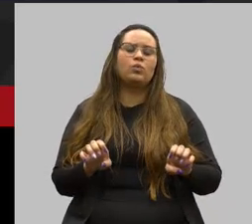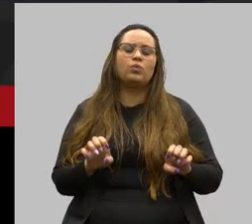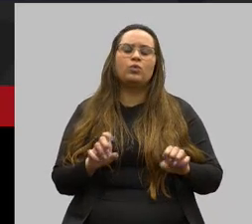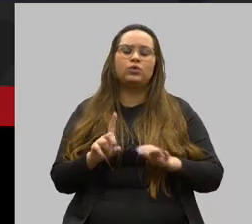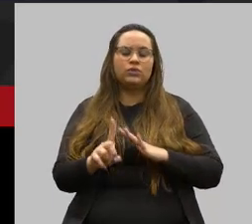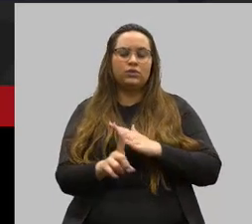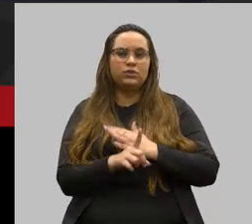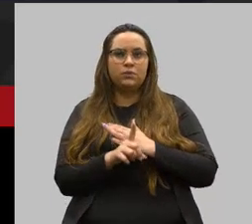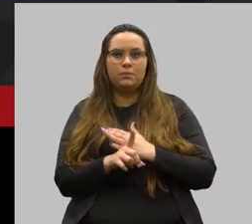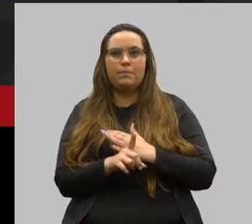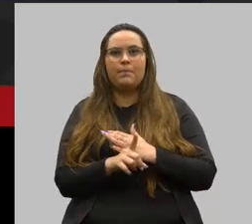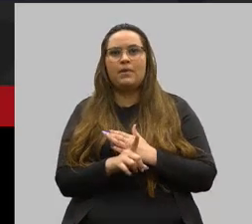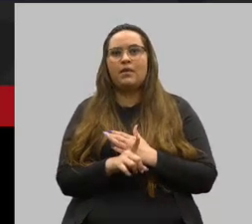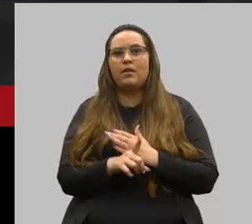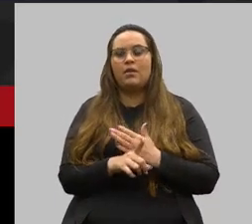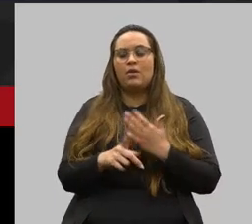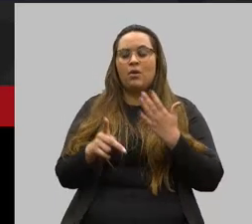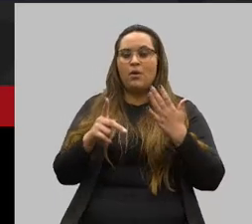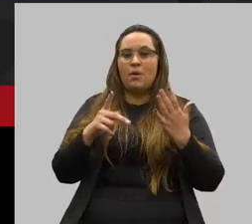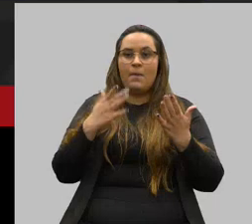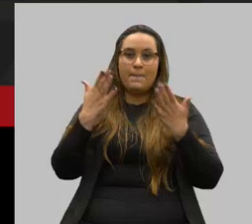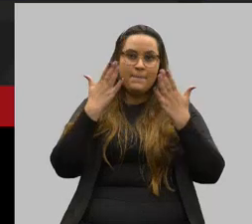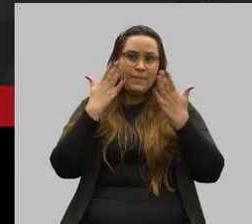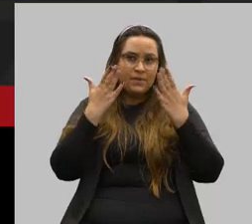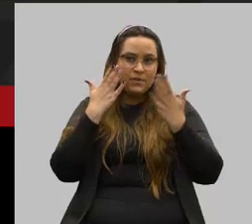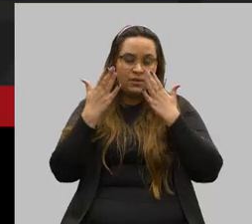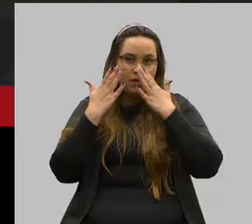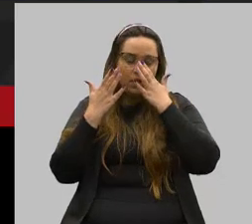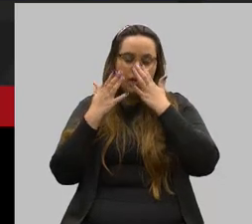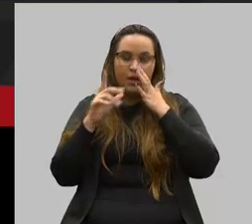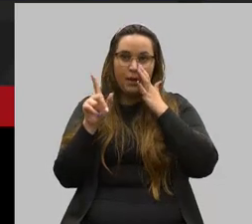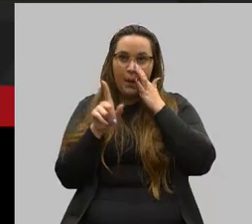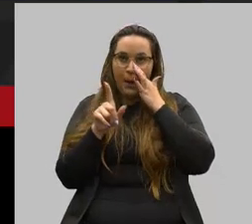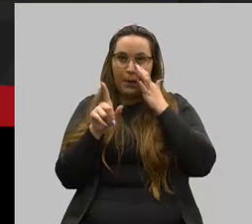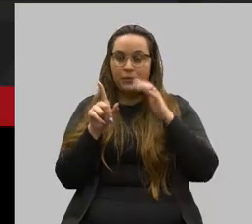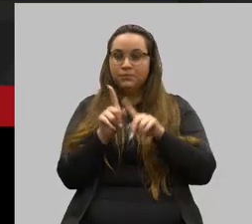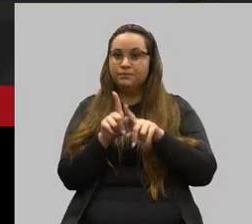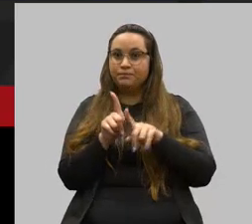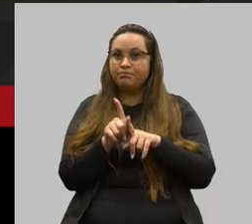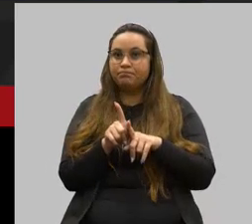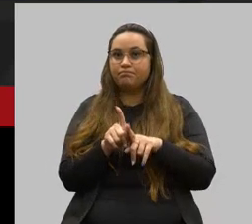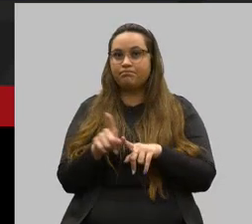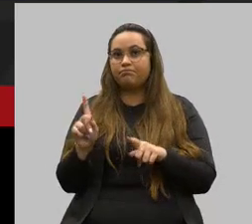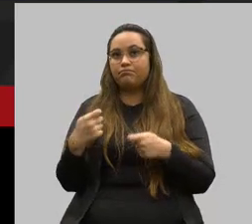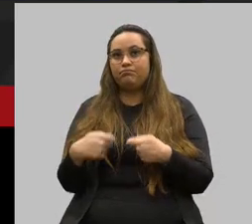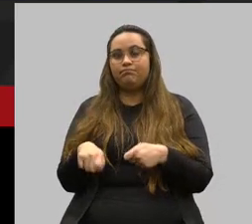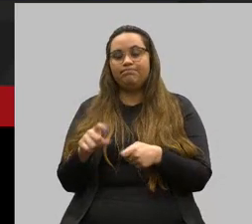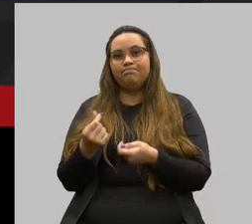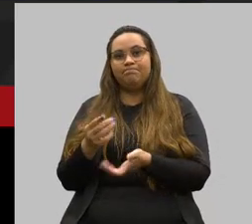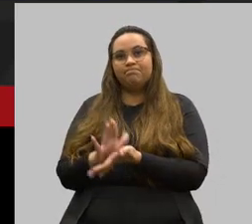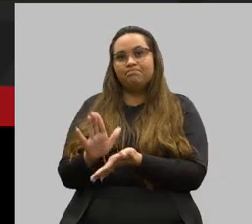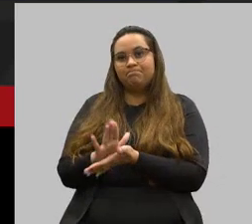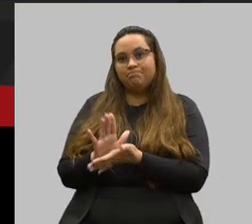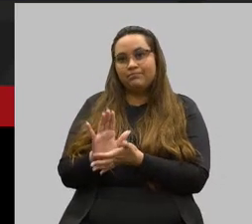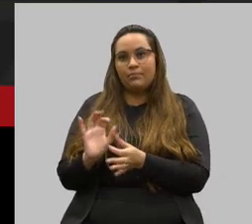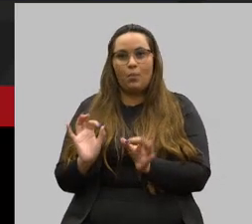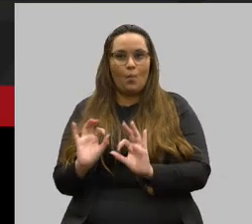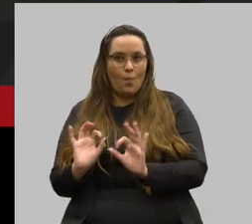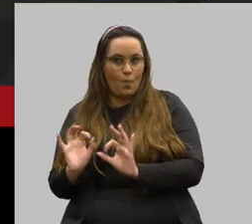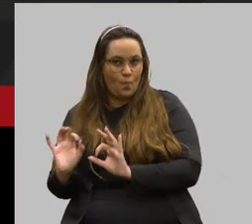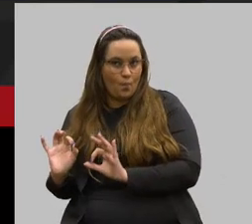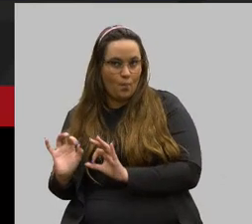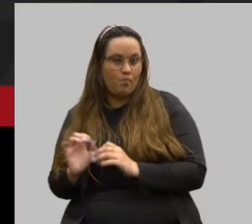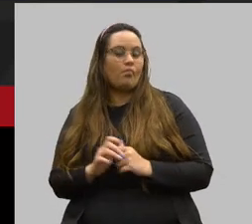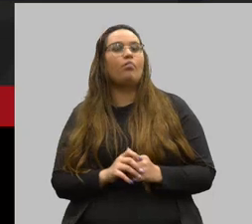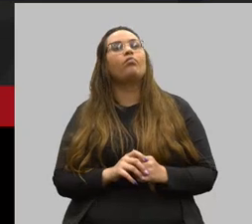atendimento biopsicosocial é que não tem Qualquer Custo ao policial e seus familiares então nós temos hoje o Centro